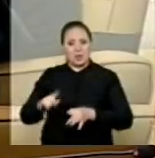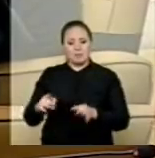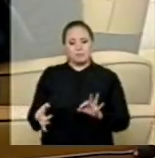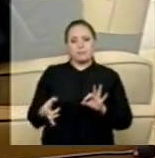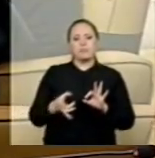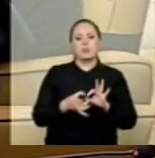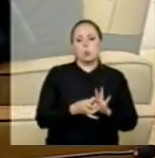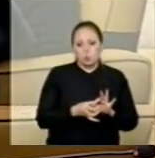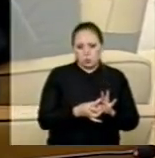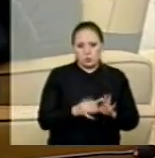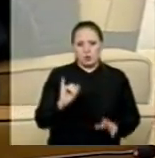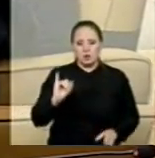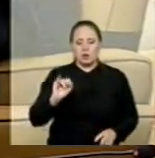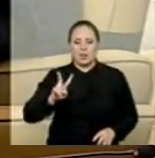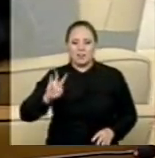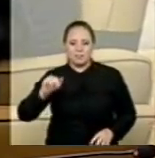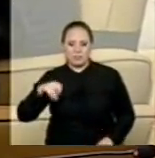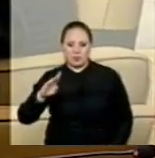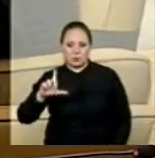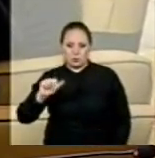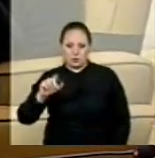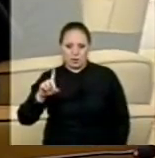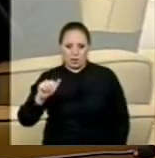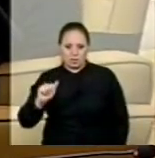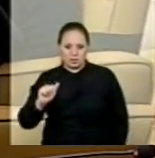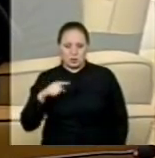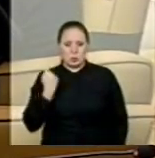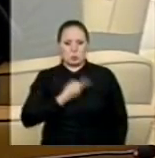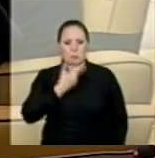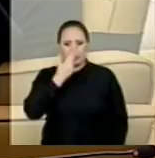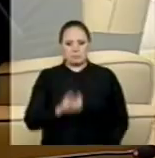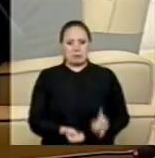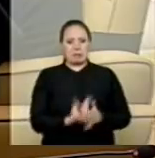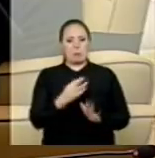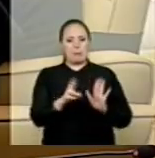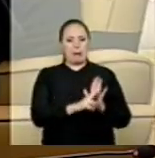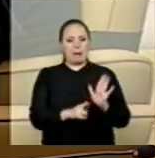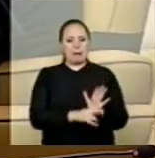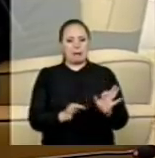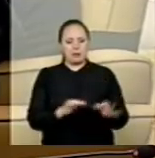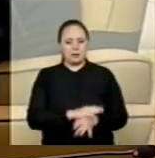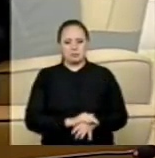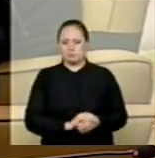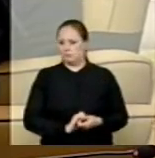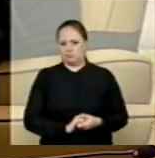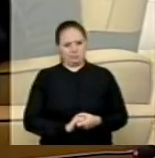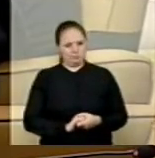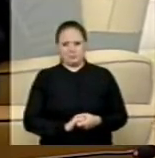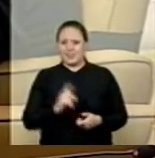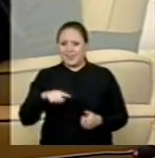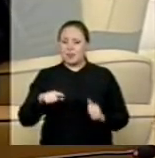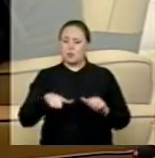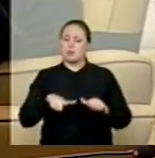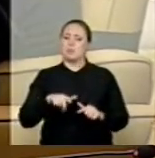vinculada. Não cabe eleger um critério de plantão. É uma atuação vinculada